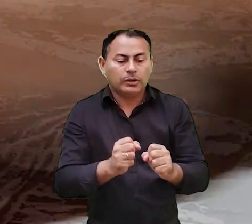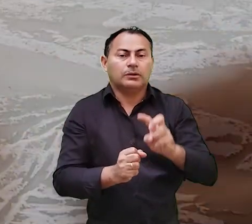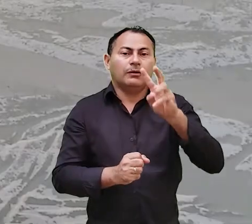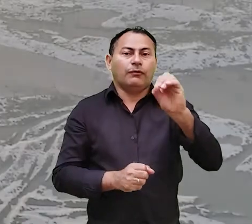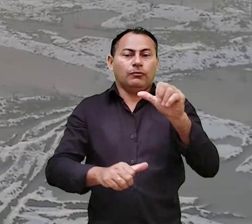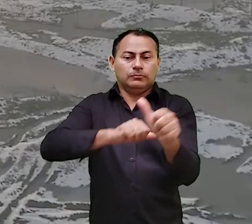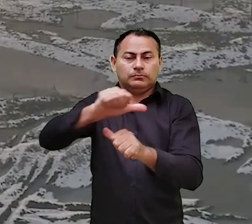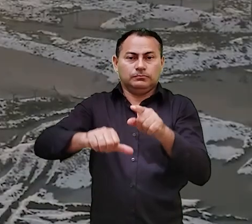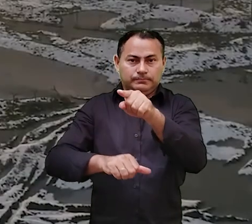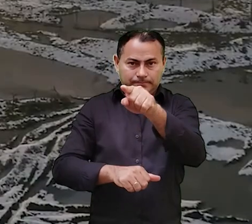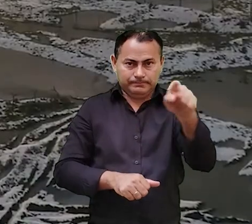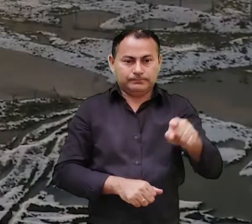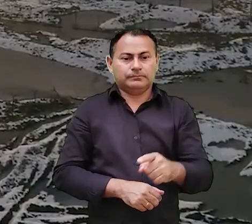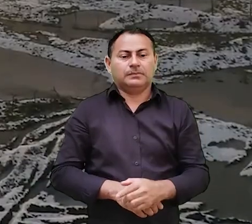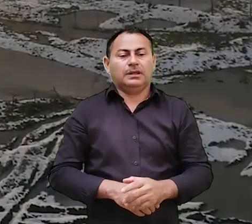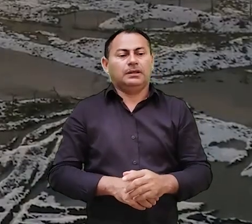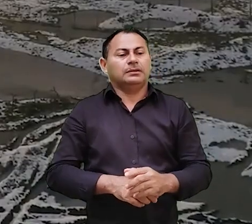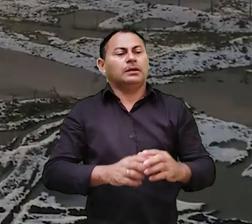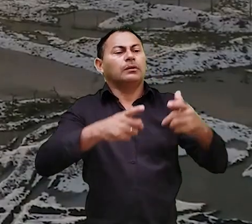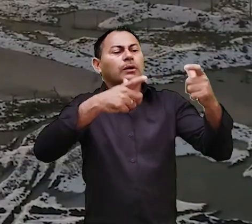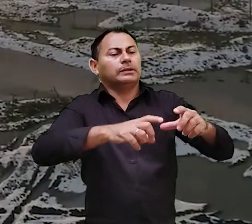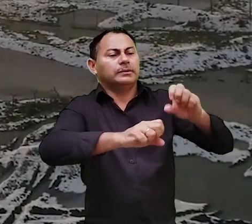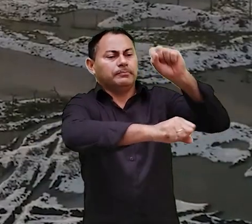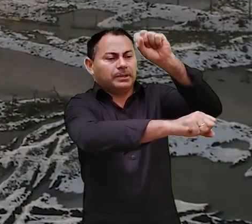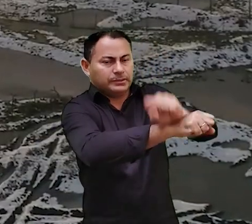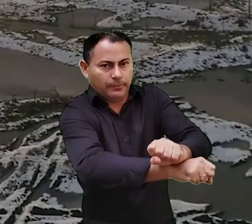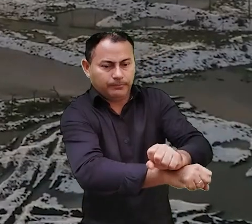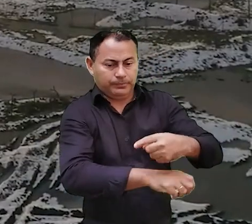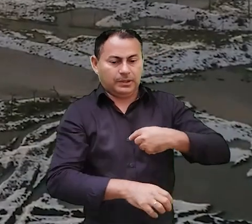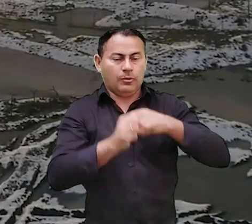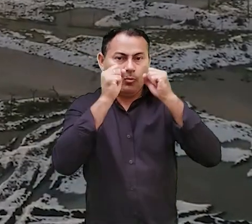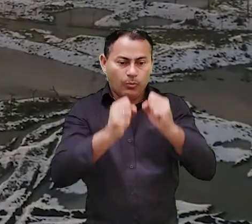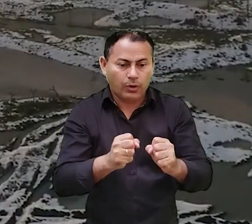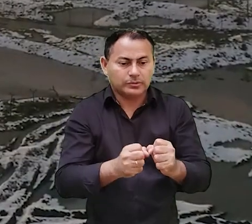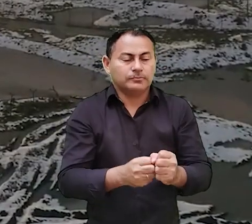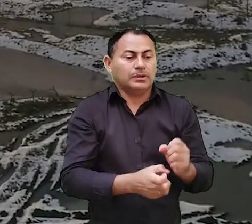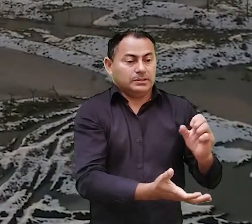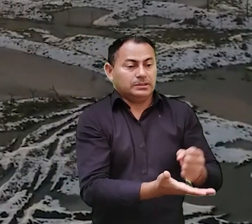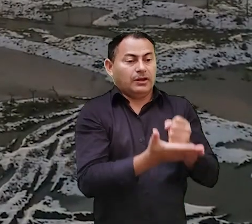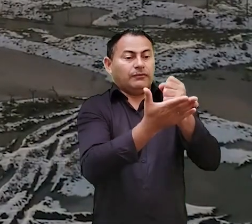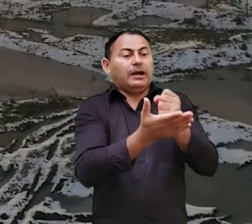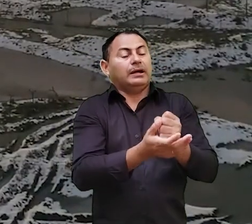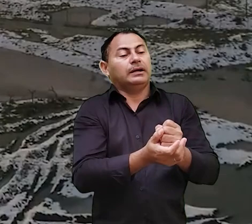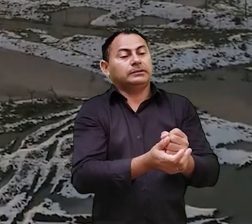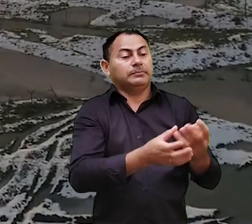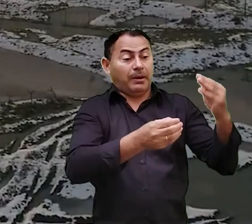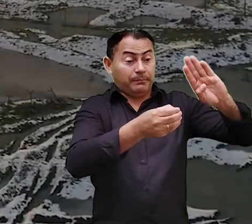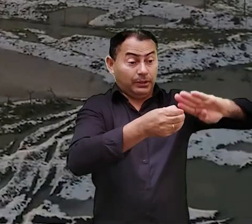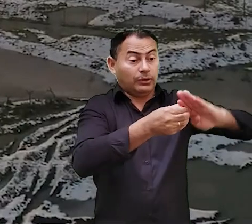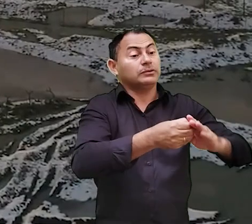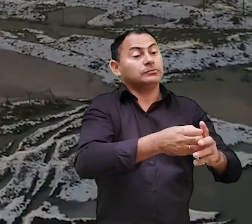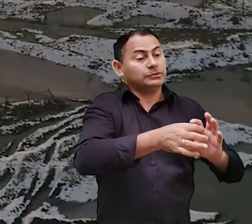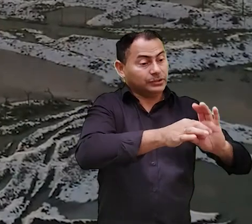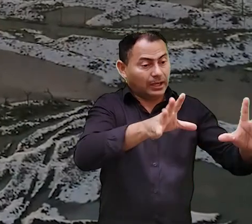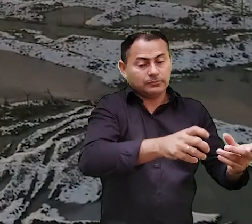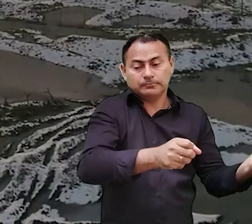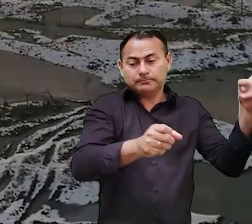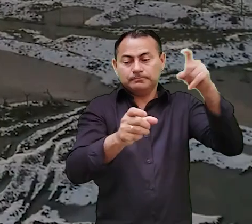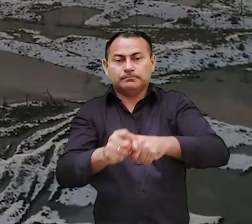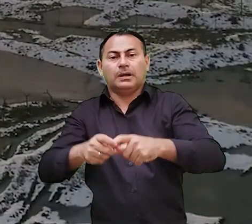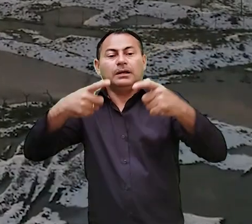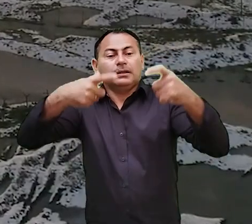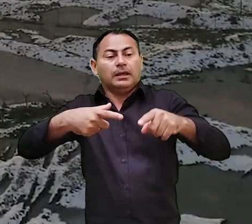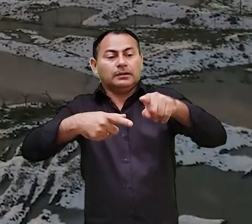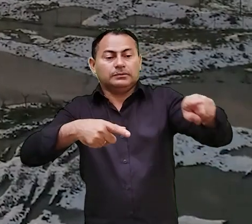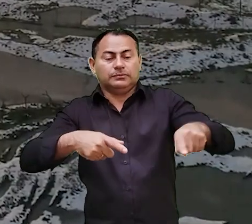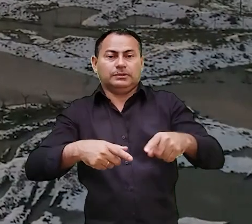eu posso e eu vou restaurar vocês desse cativeiro. Eu posso e eu vou tirá-los da Babilônia e levá-los de volta